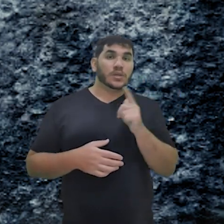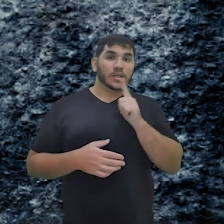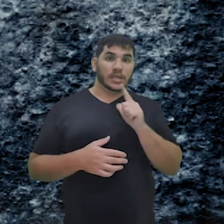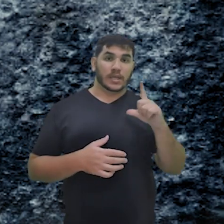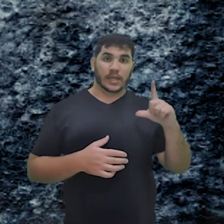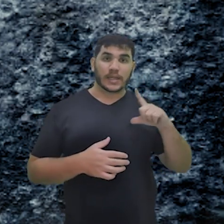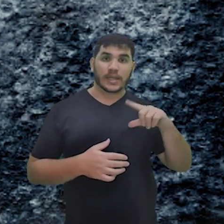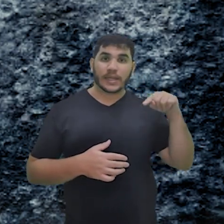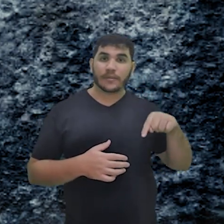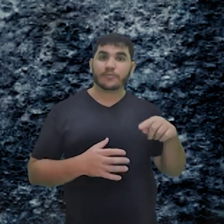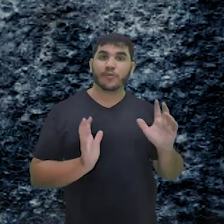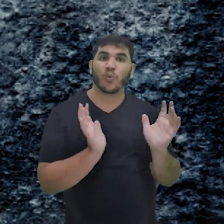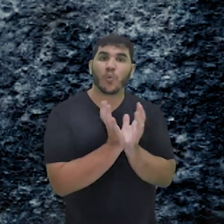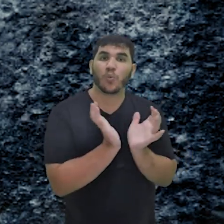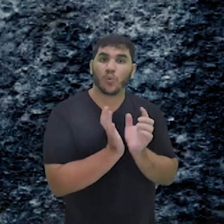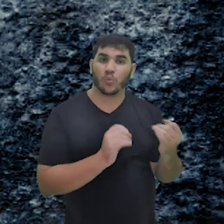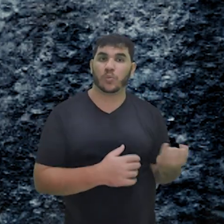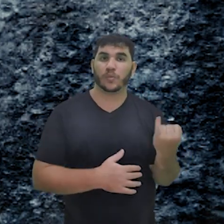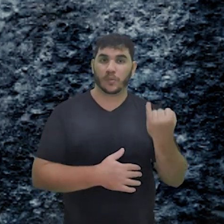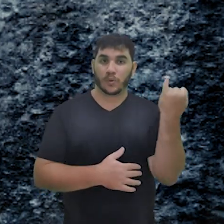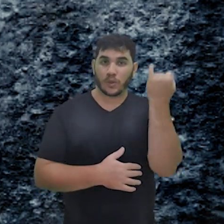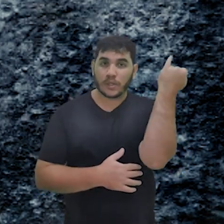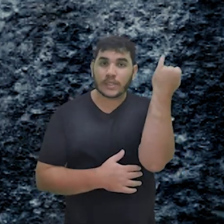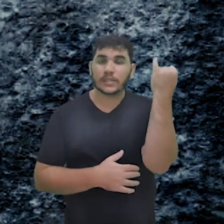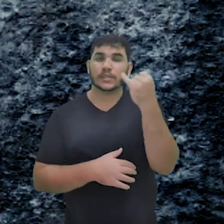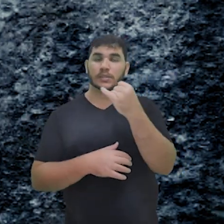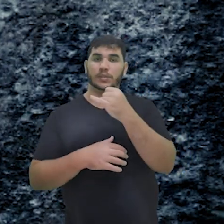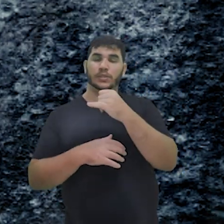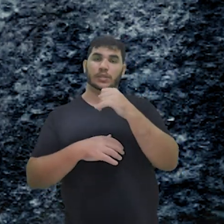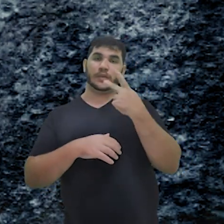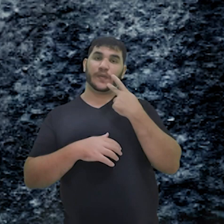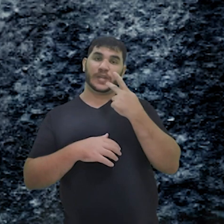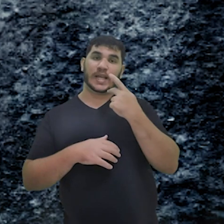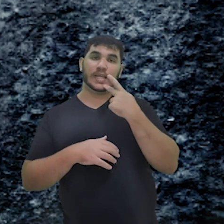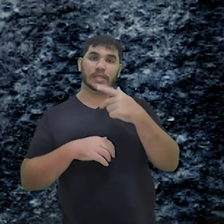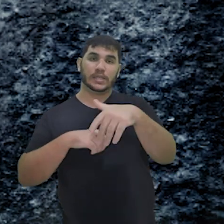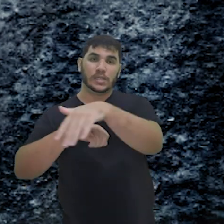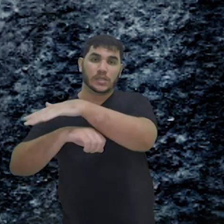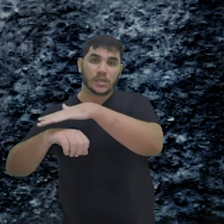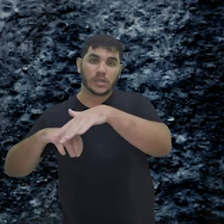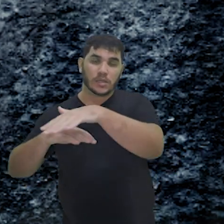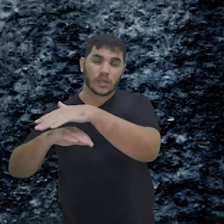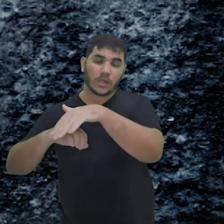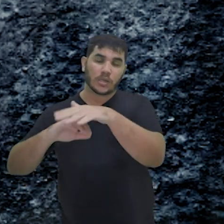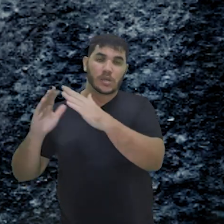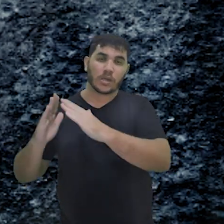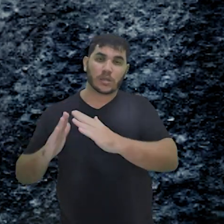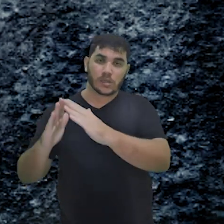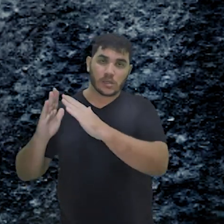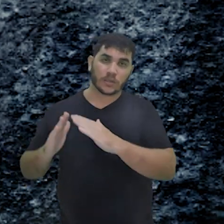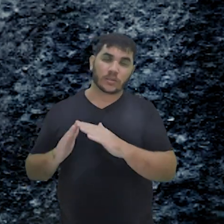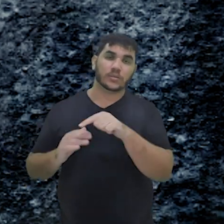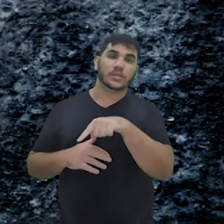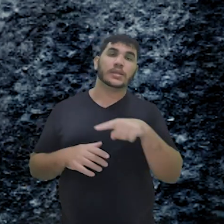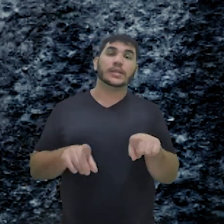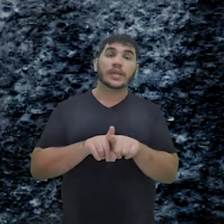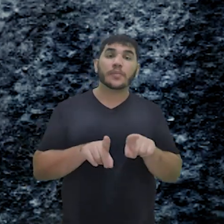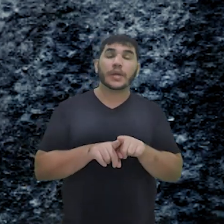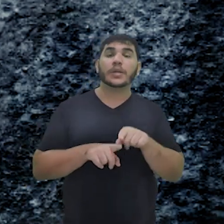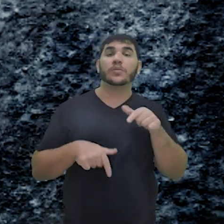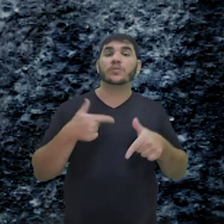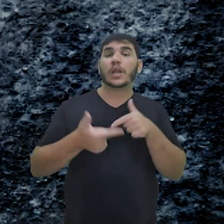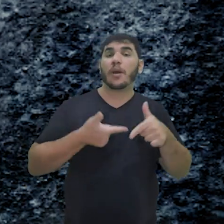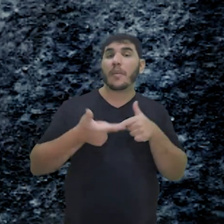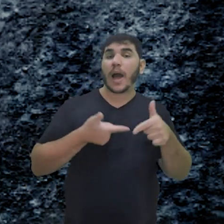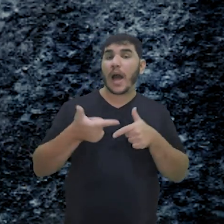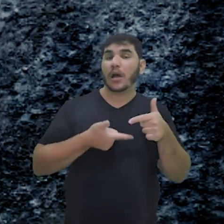esse nível de um grupo importante na periferia, um grupo de um trabalho grandioso, de